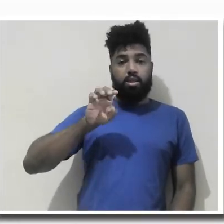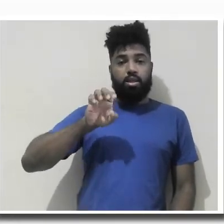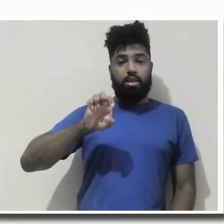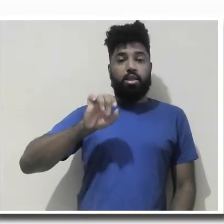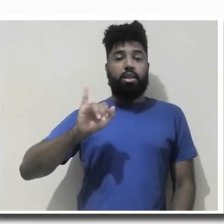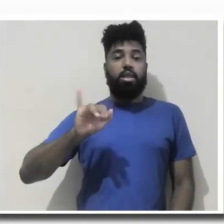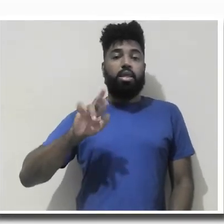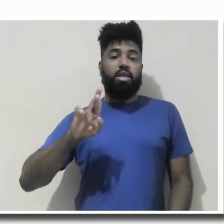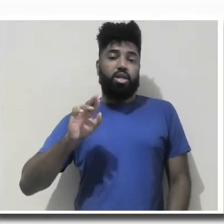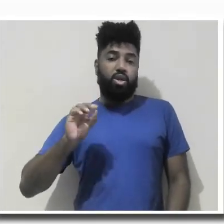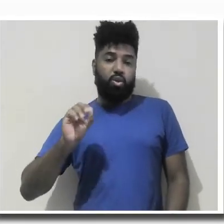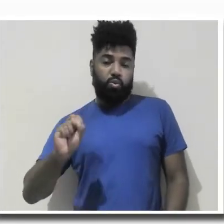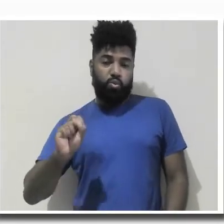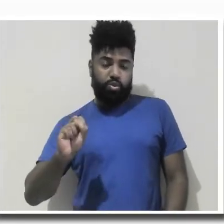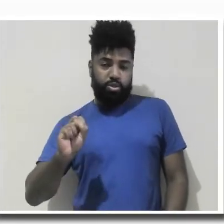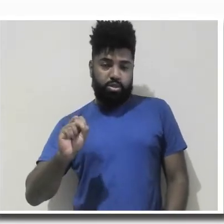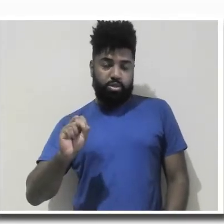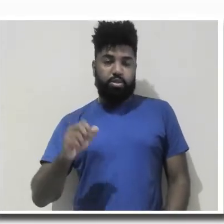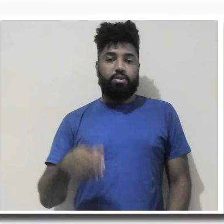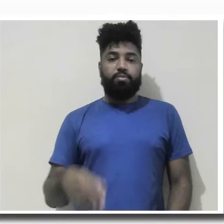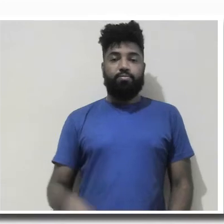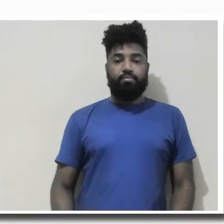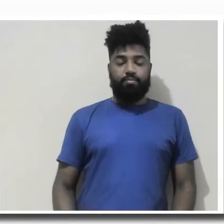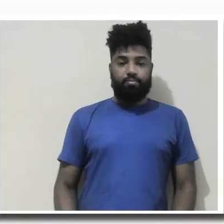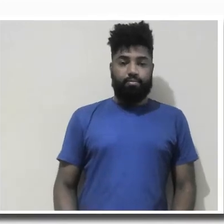para a esquerda